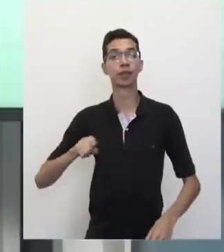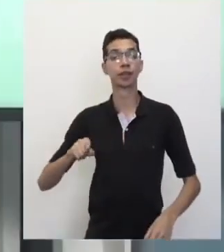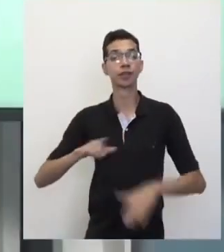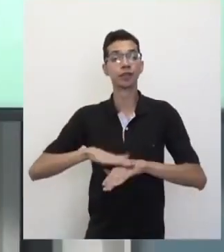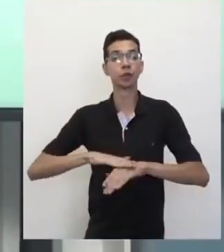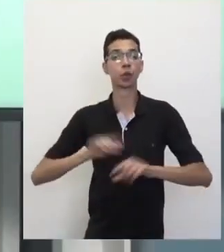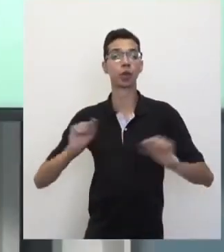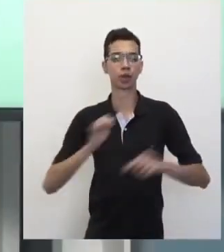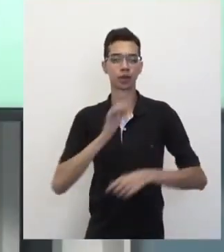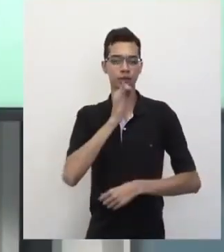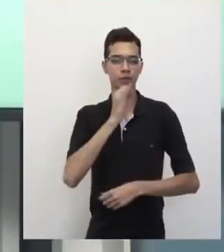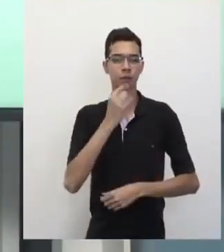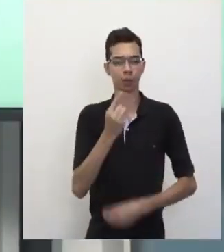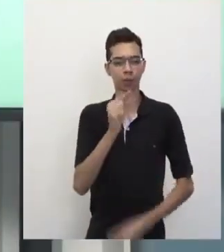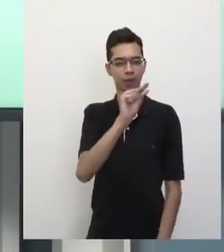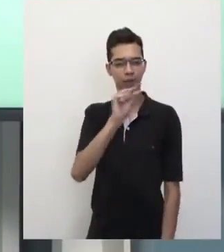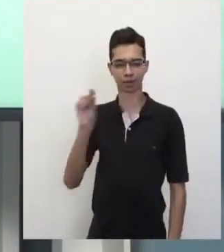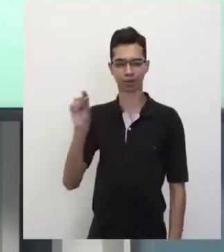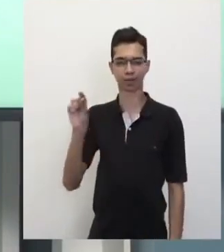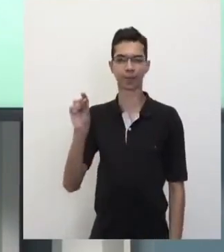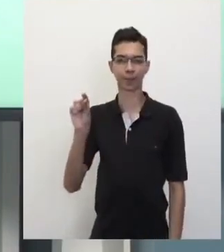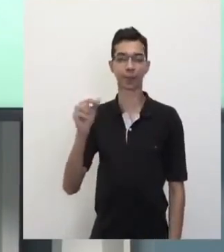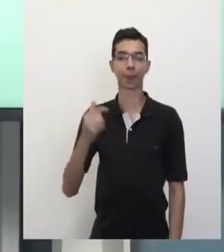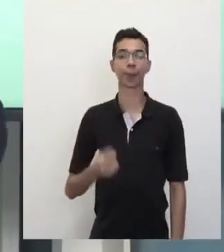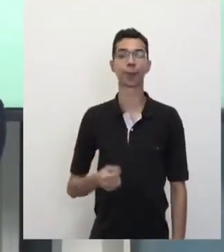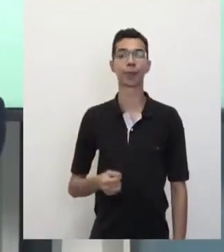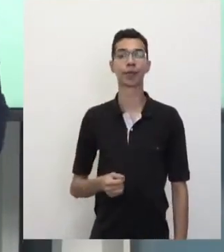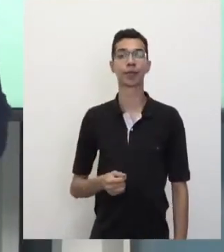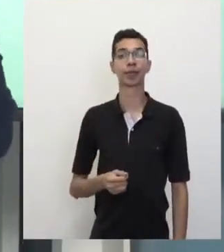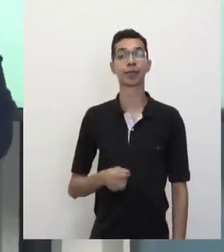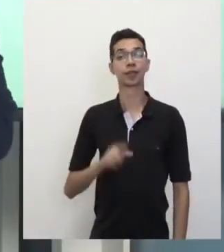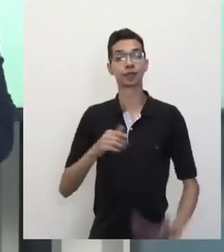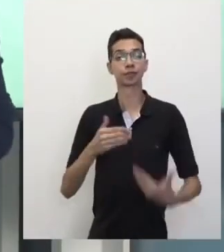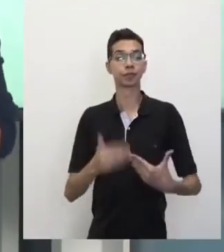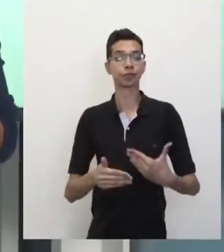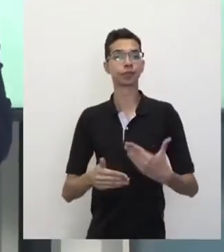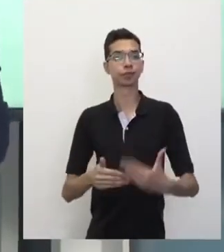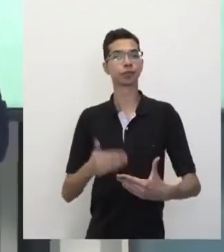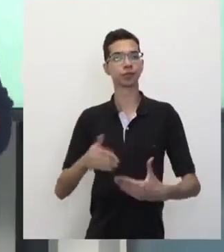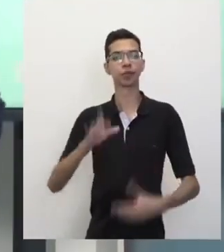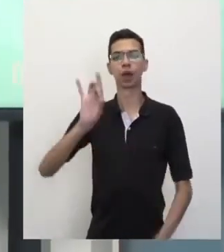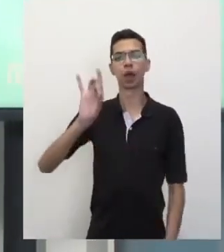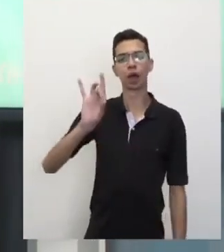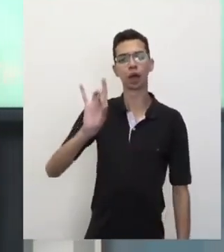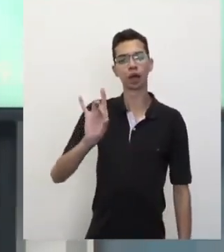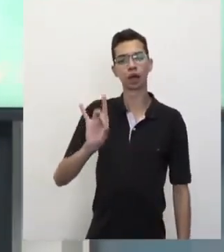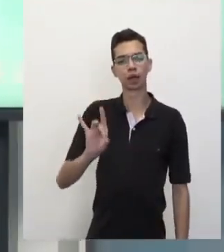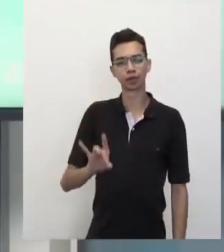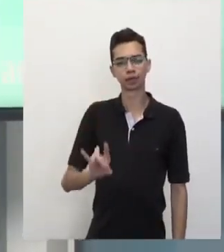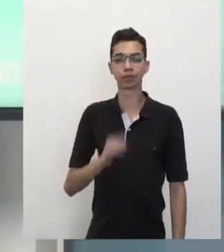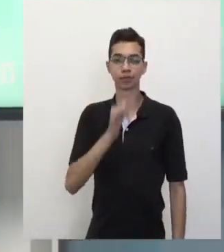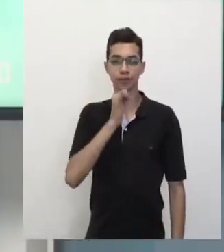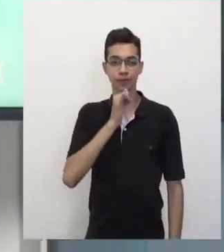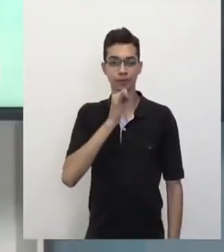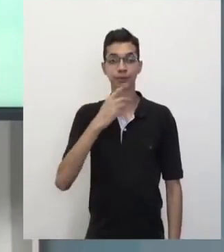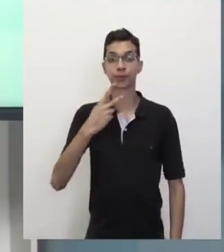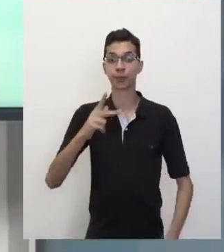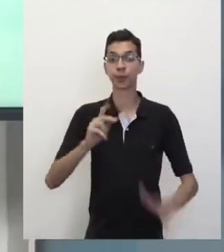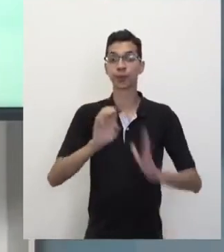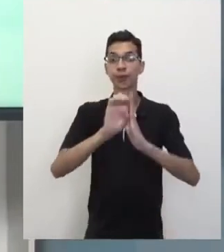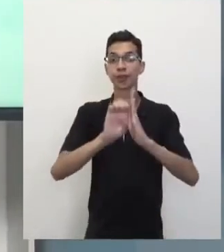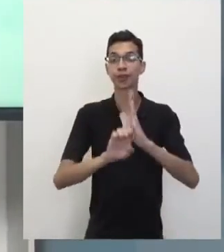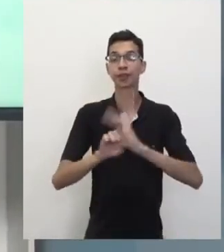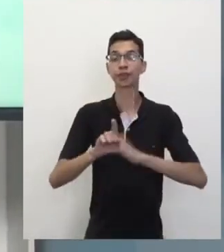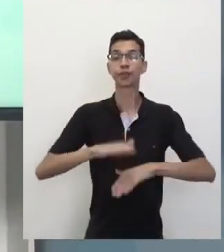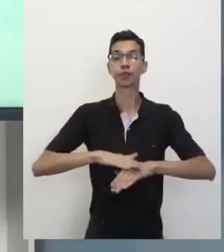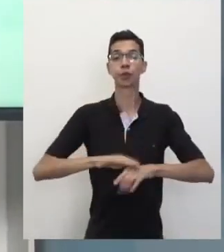uma linha para cada coisa, cada passo que você for dar. Então, você vai marcar lá no seu exercício o que você vai